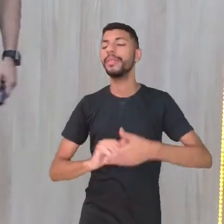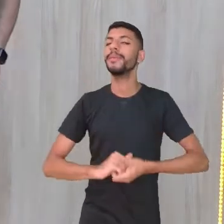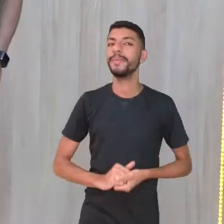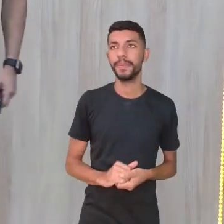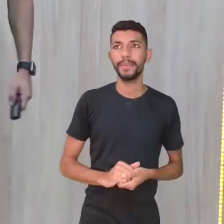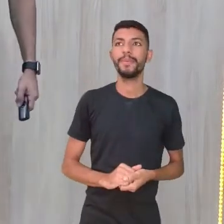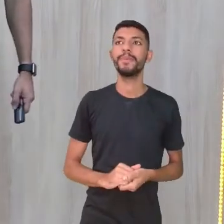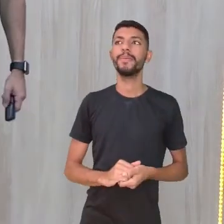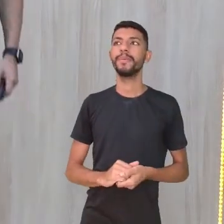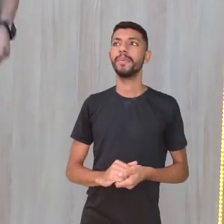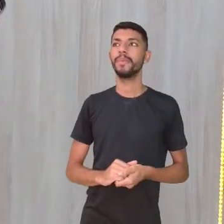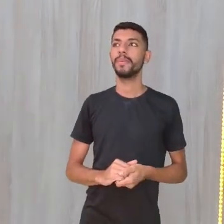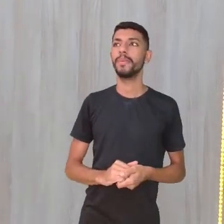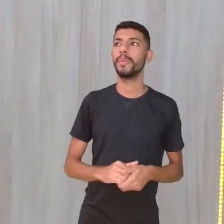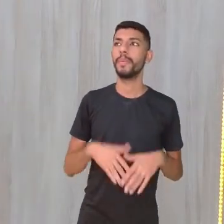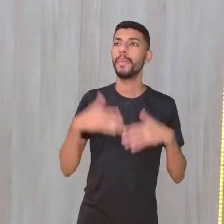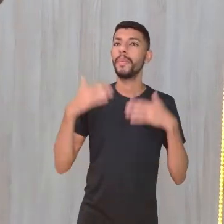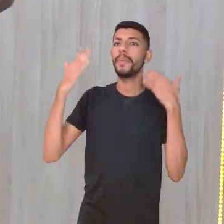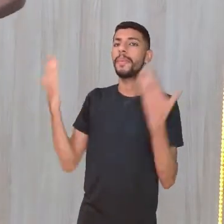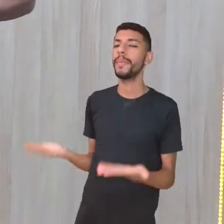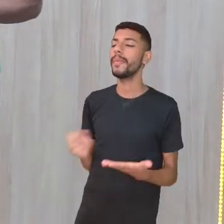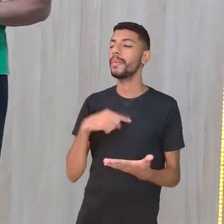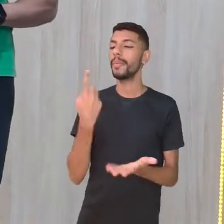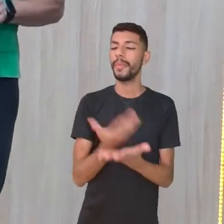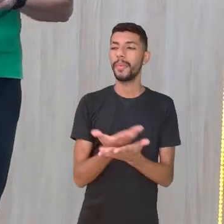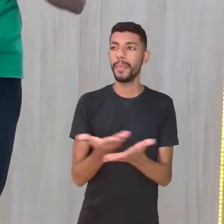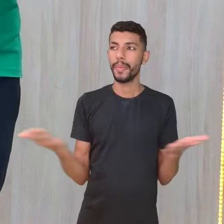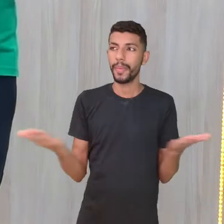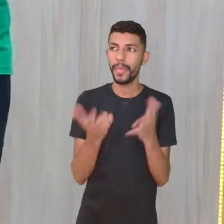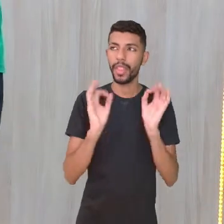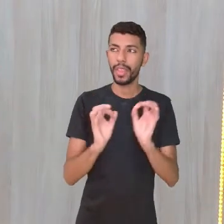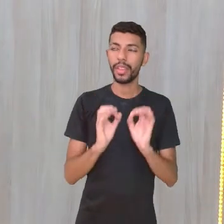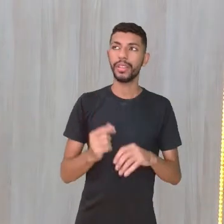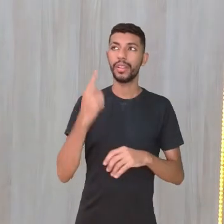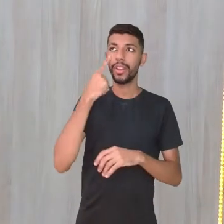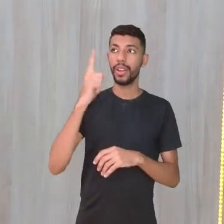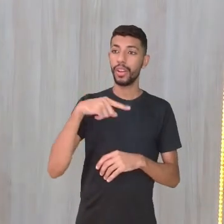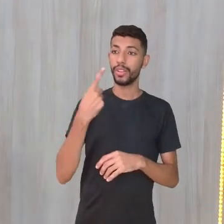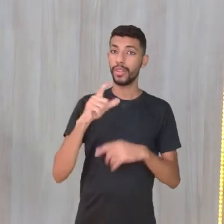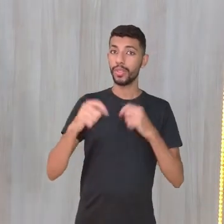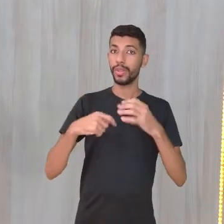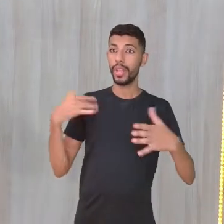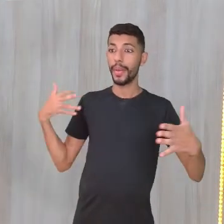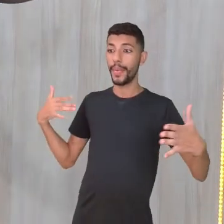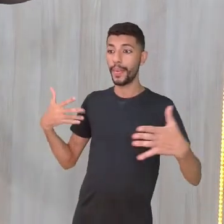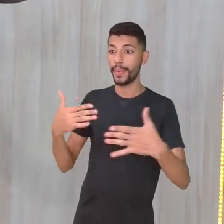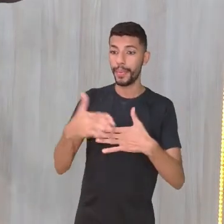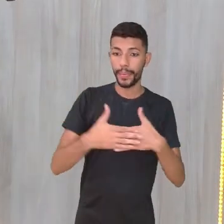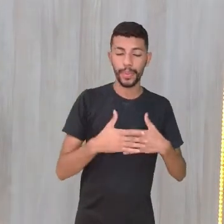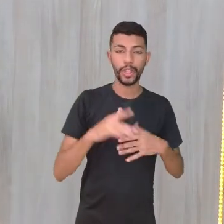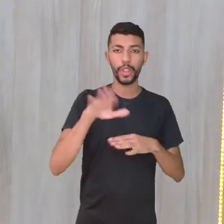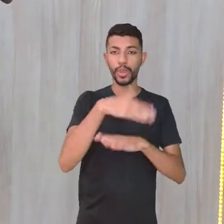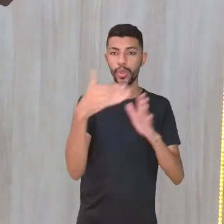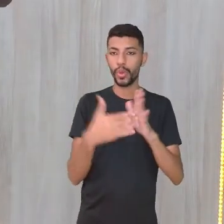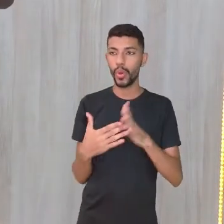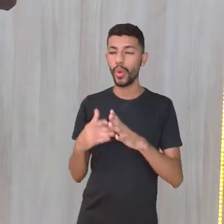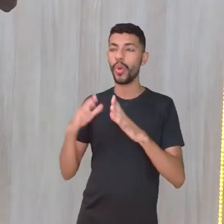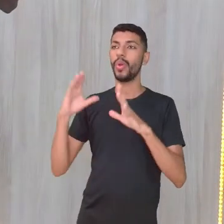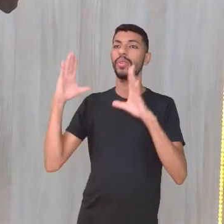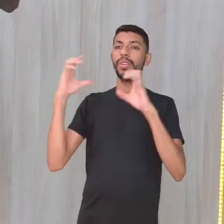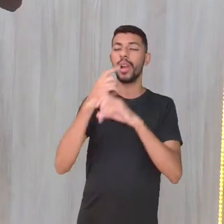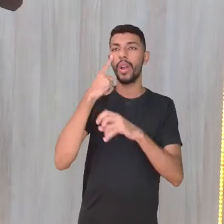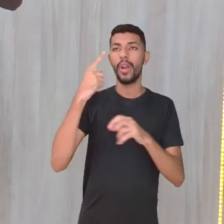denominador. Belezinha? Essa foi a nossa aula de hoje. Passamos aí por todas as operações, beleza?